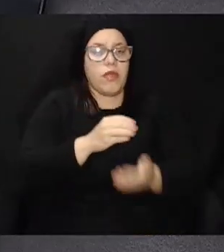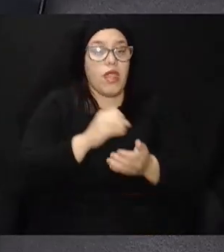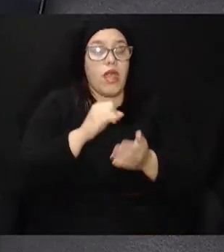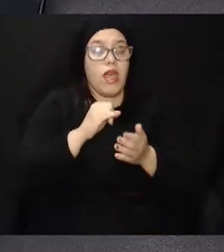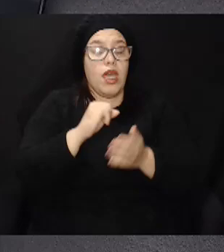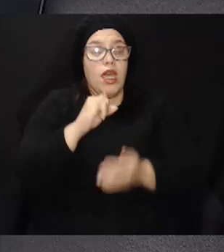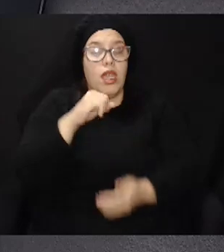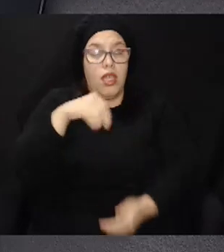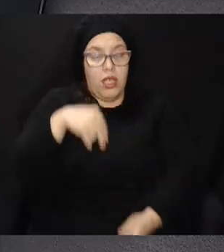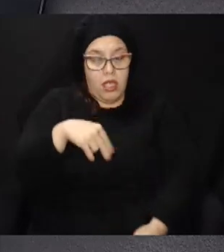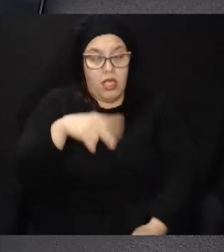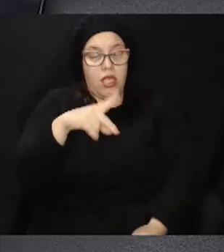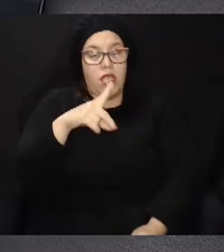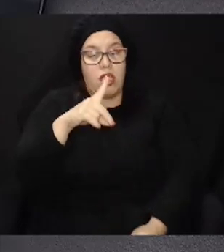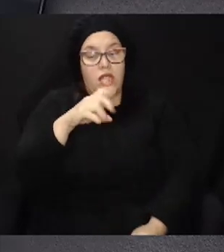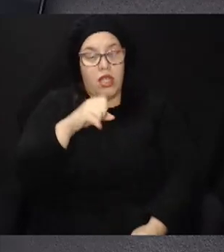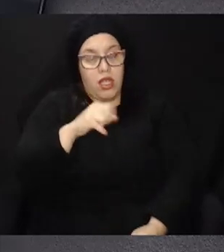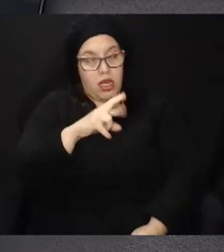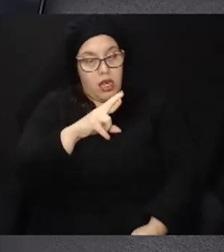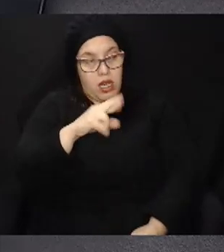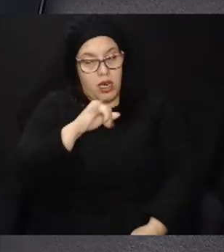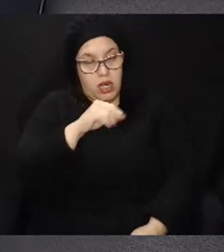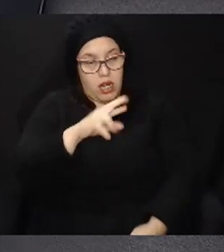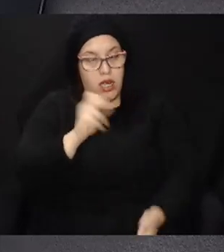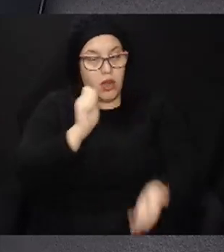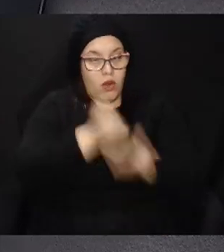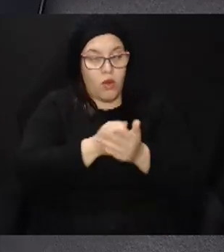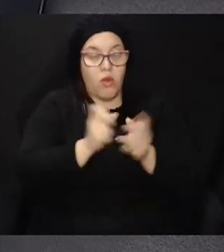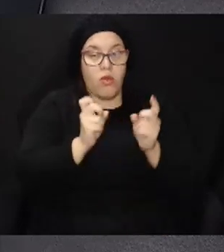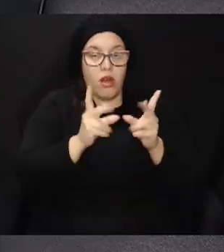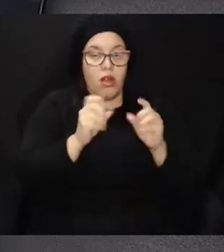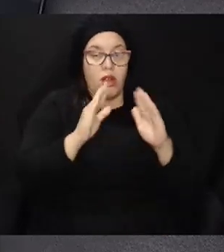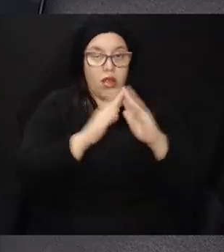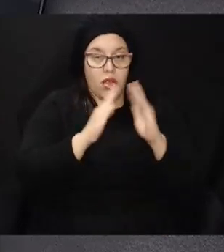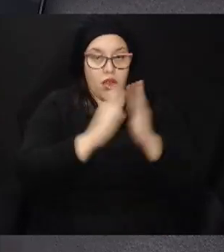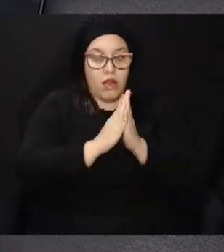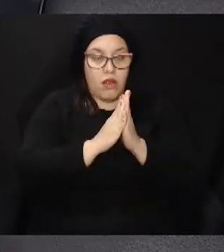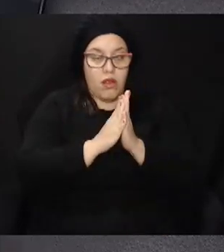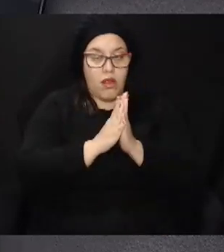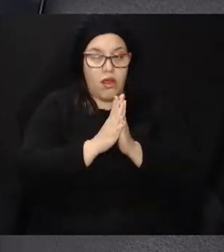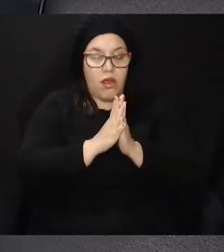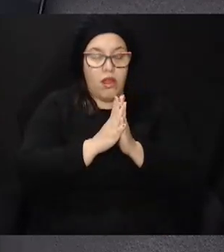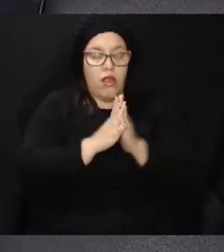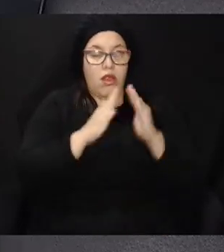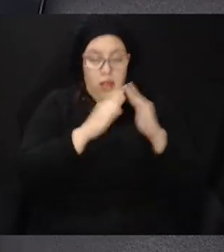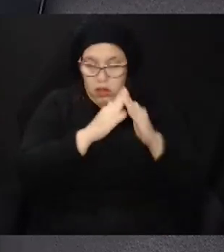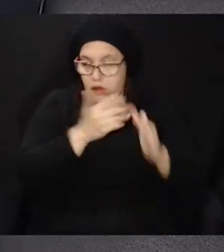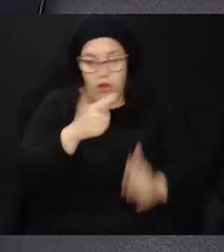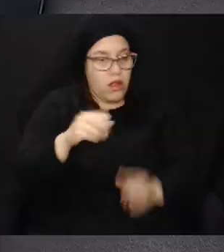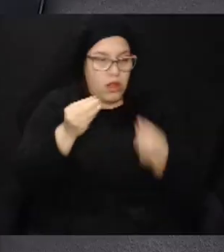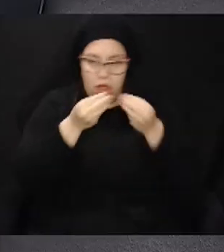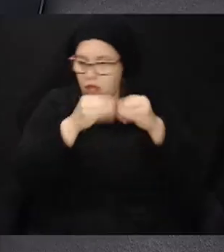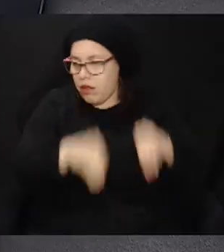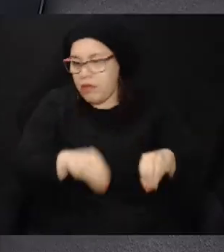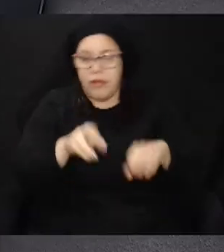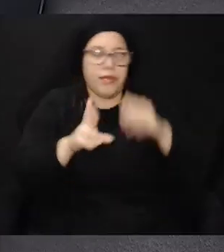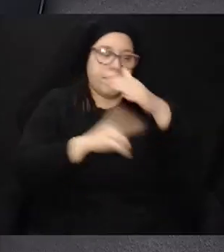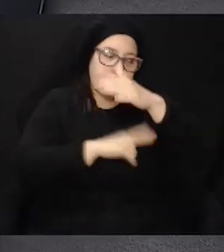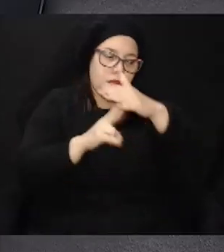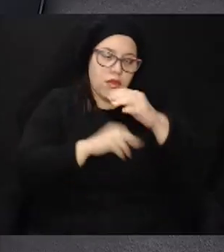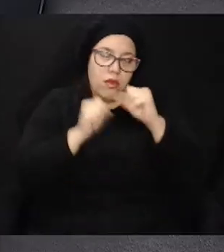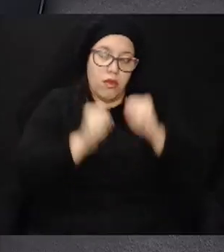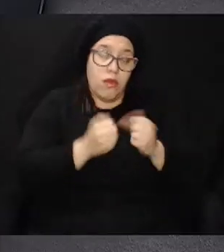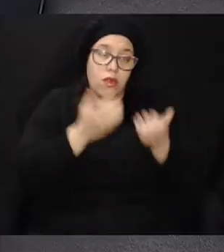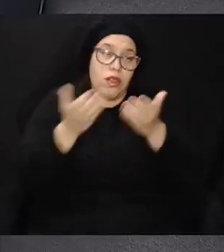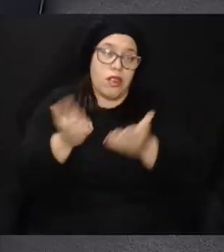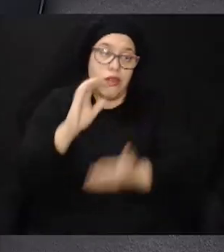que cada uma dessas pessoas possam comprar suas casas e tocar suas vidas sem o prejuízo que a rodovia possa ter lhe causado. É